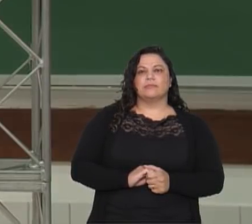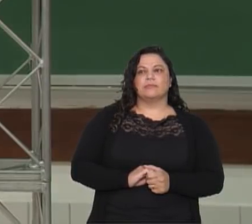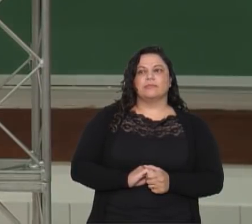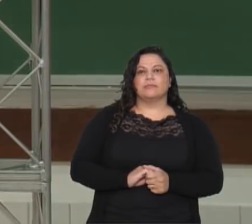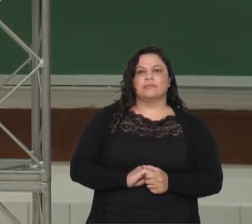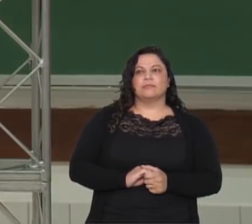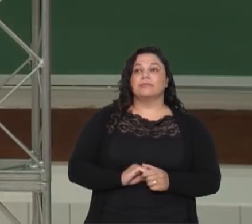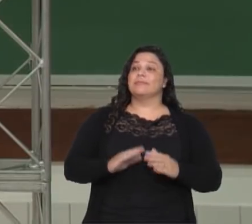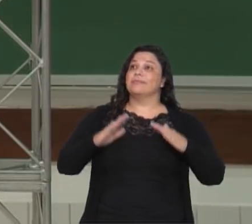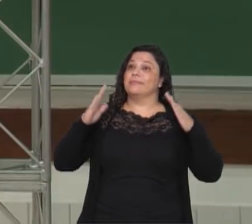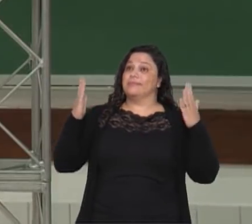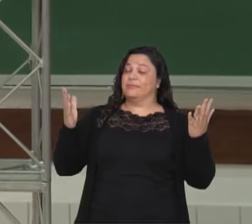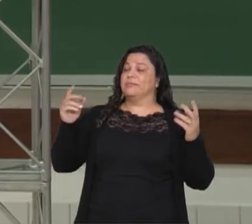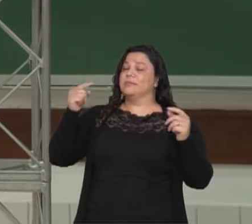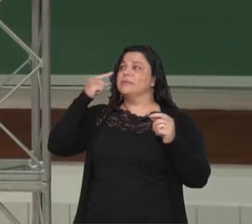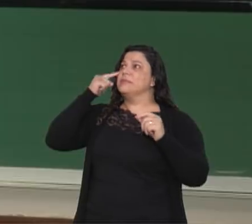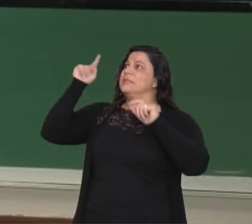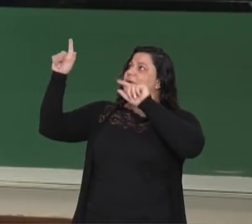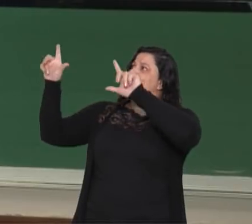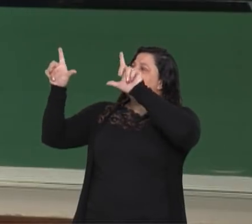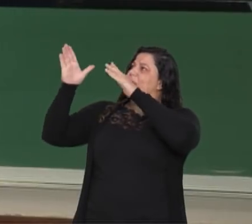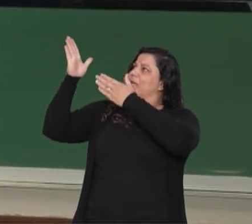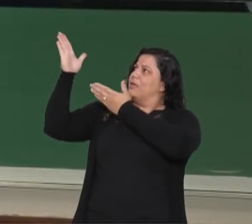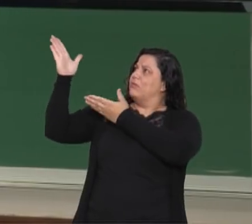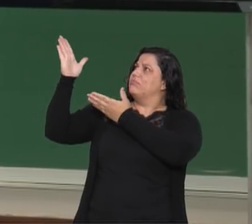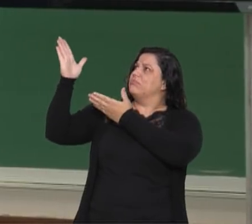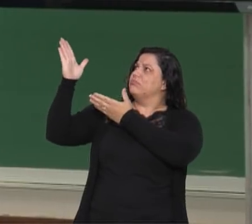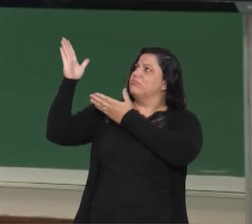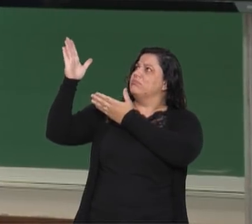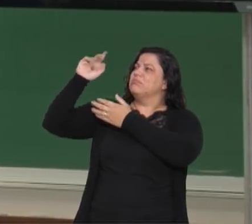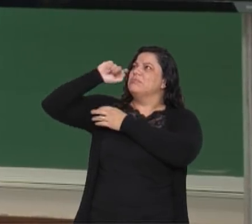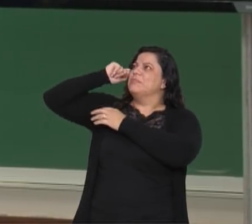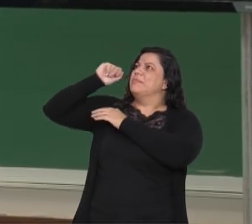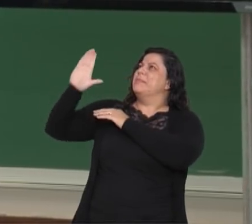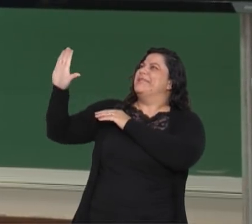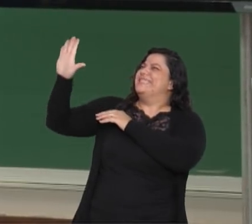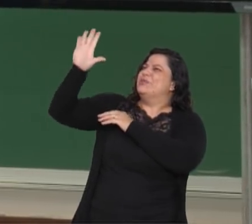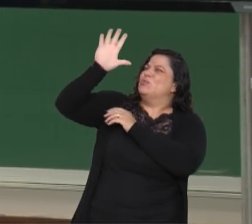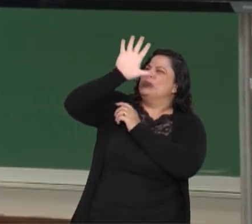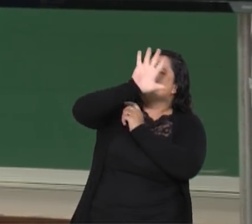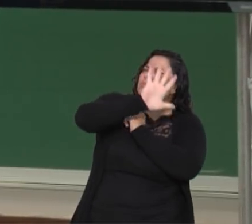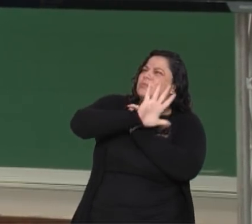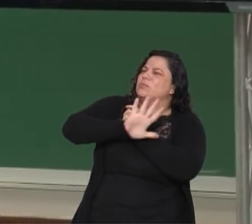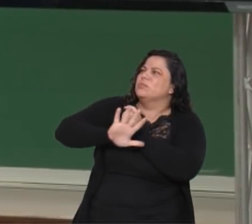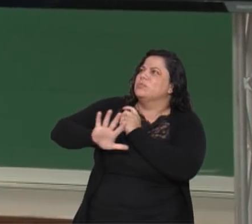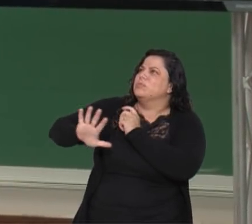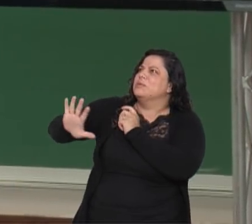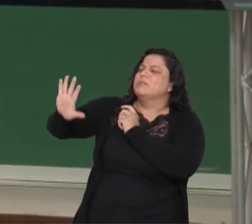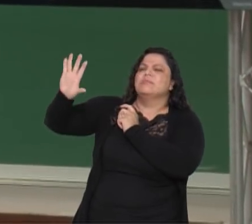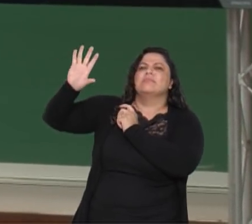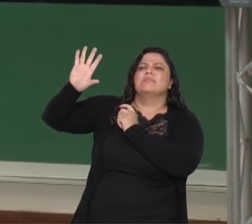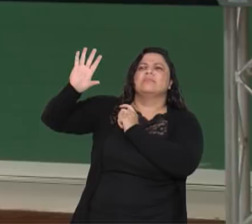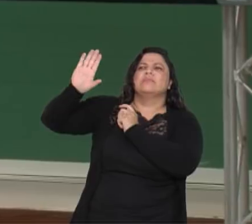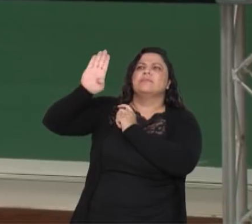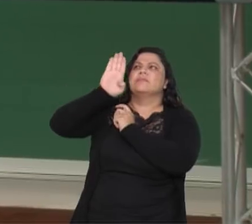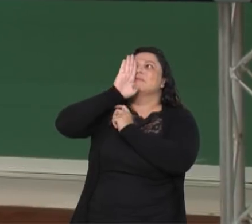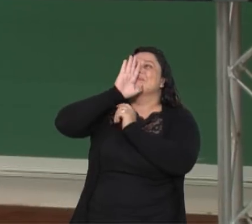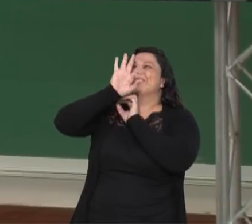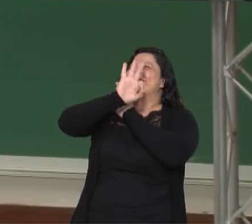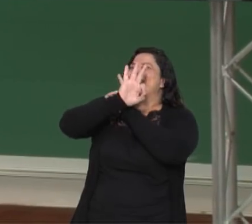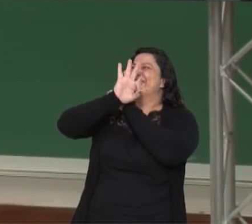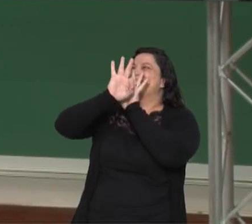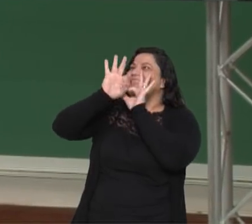Bom, essa imagem aqui eu trouxe justamente porque ela exemplifica o que seria o silêncio. O silêncio